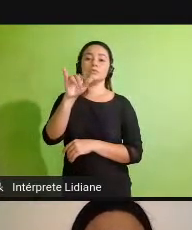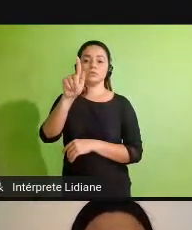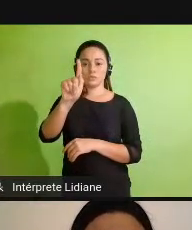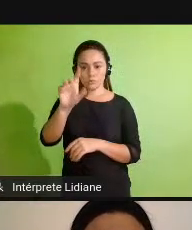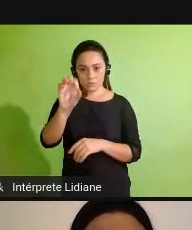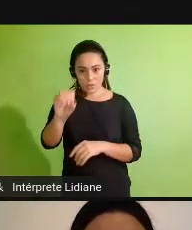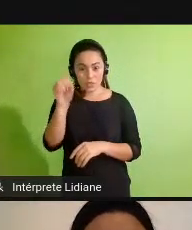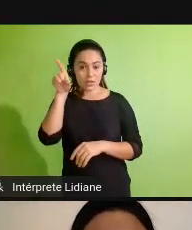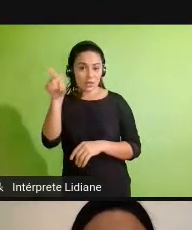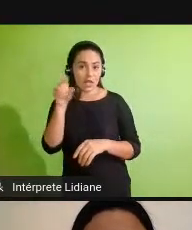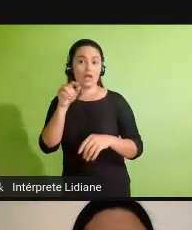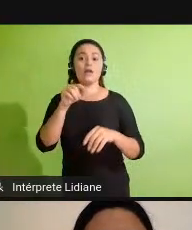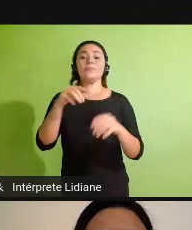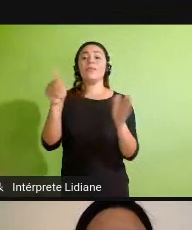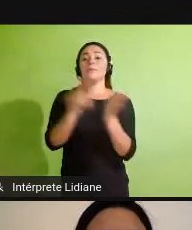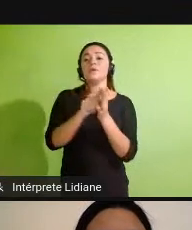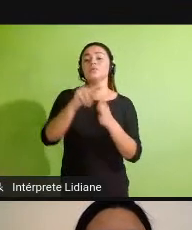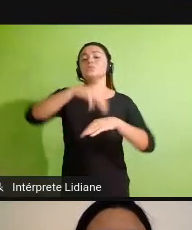Campus Aracaju.